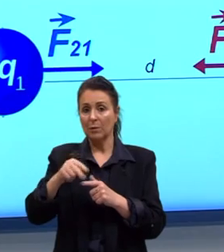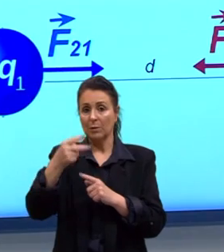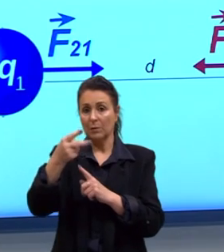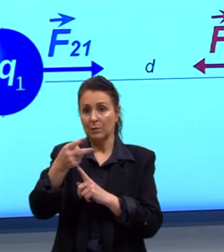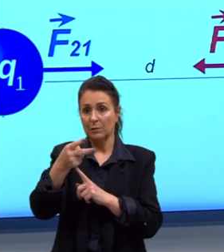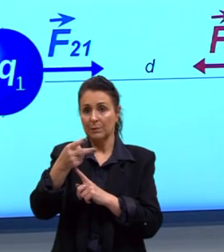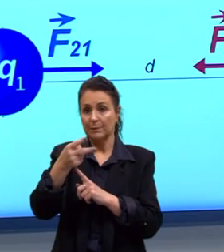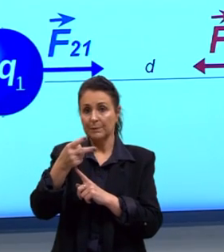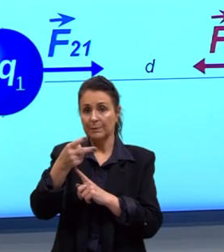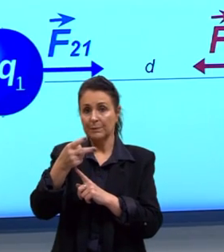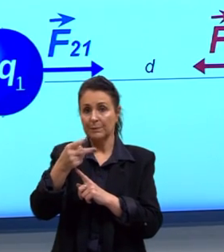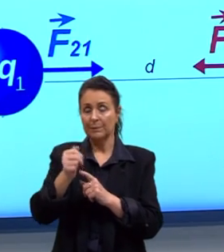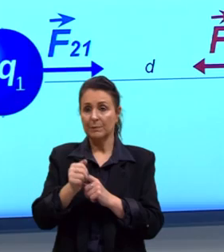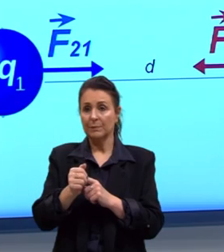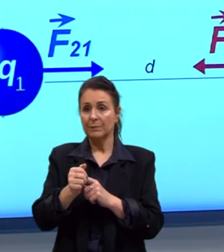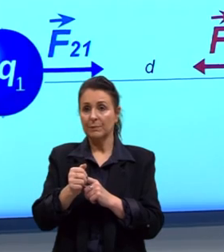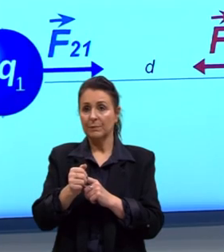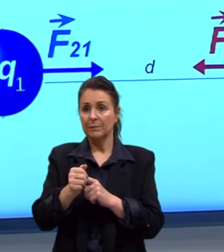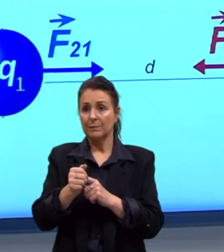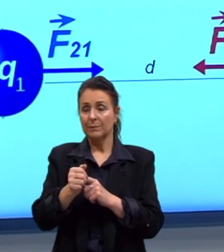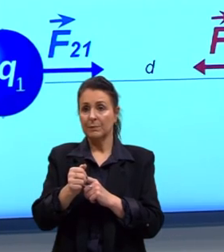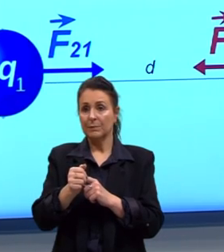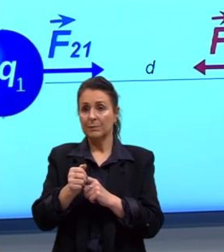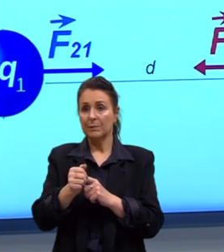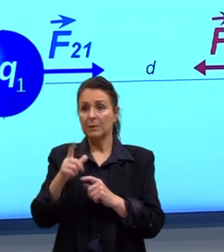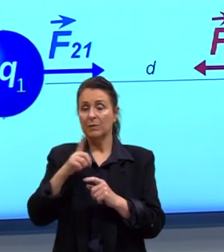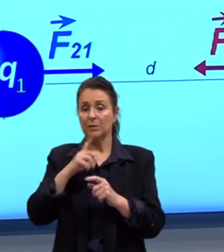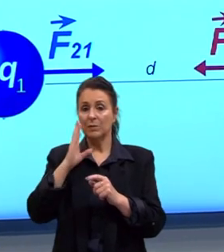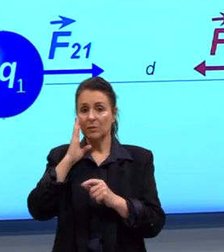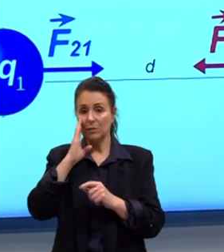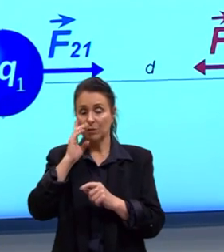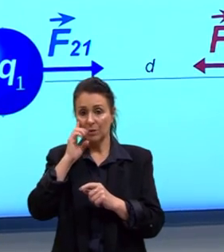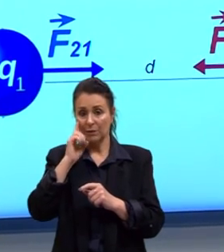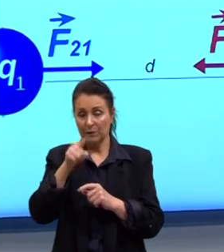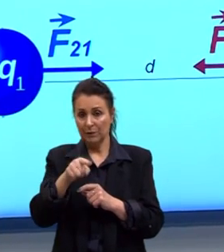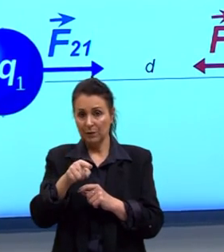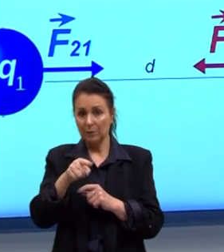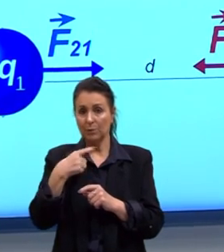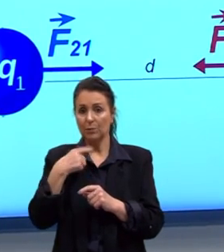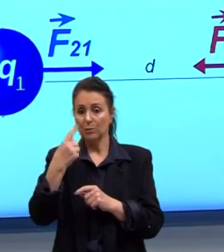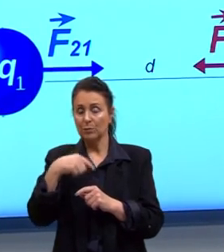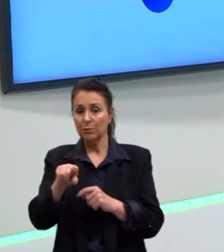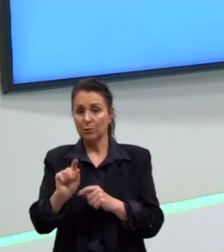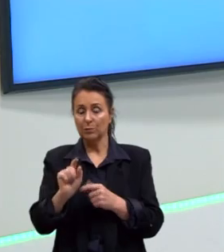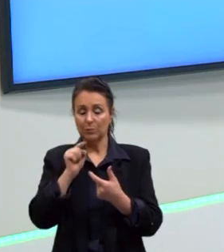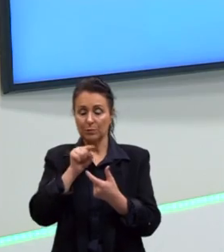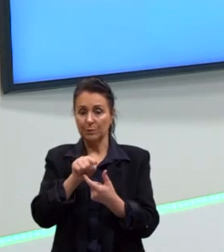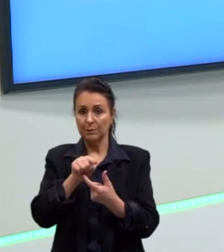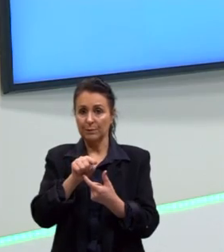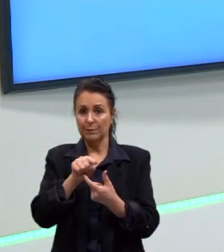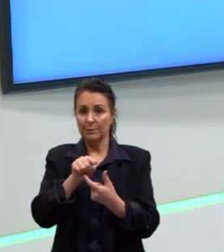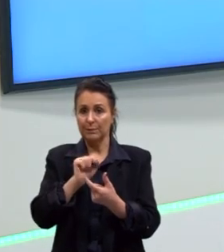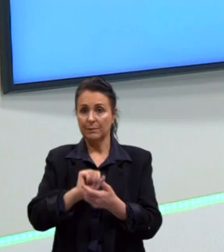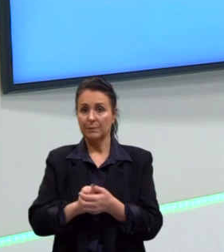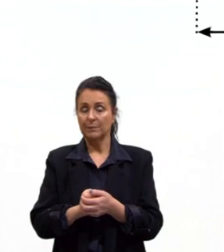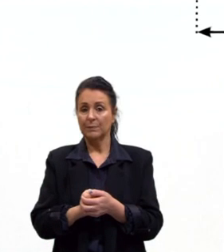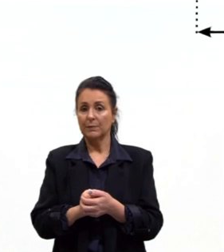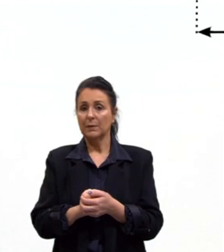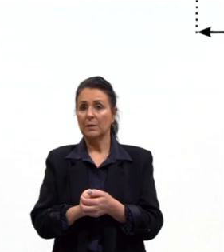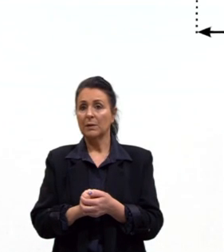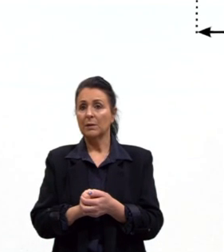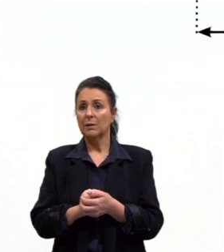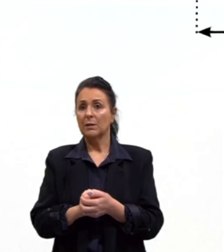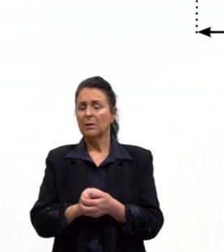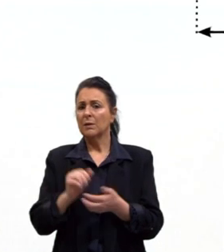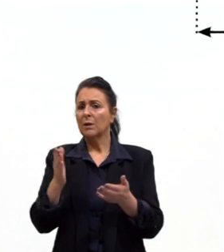só para deixar claro né então aqui a gente já viu né todos os outros temos bom mas